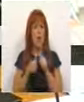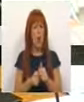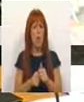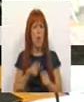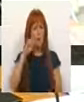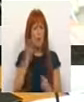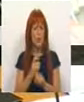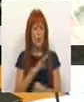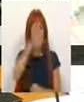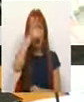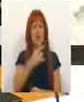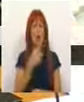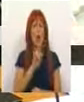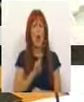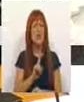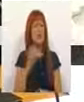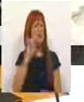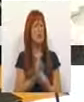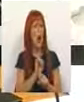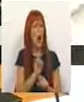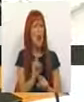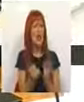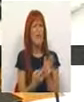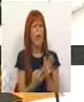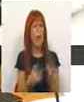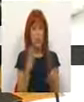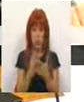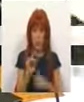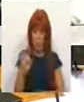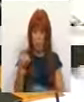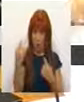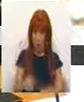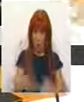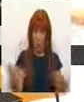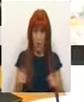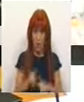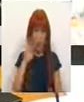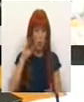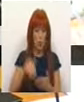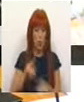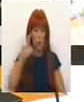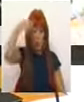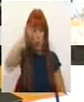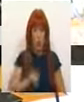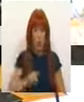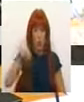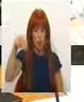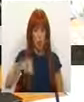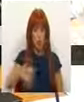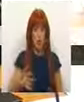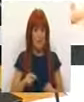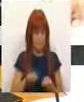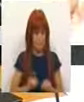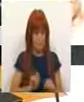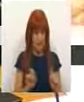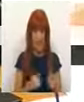não ter sido cumprido um requisito. Senhor Ministro, eu queria perguntar-lhe qual o requisito. Estes estudos deveriam ter concluído a 1 de junho, ou 1